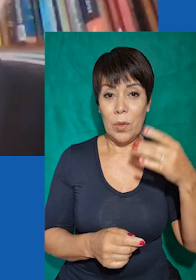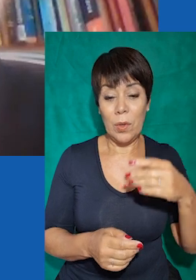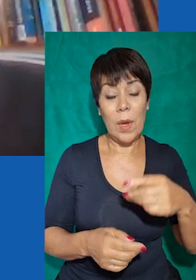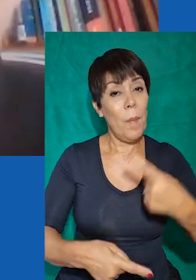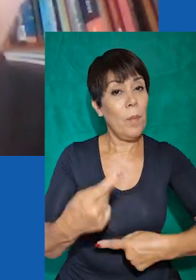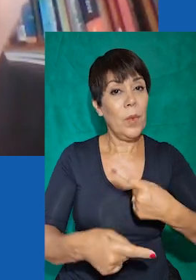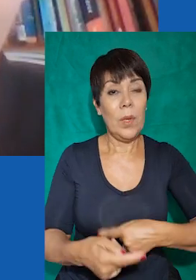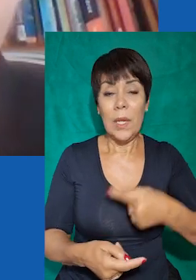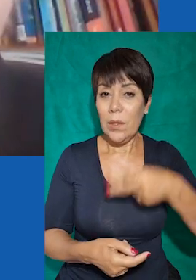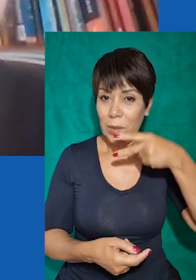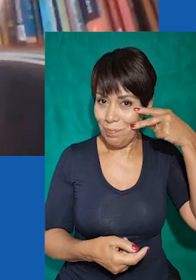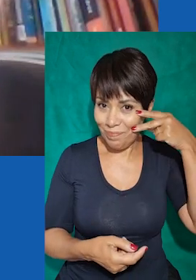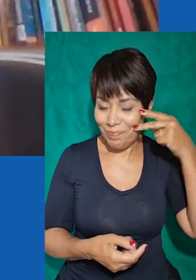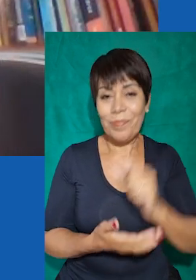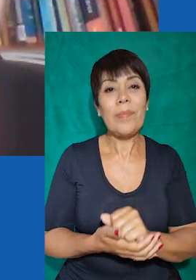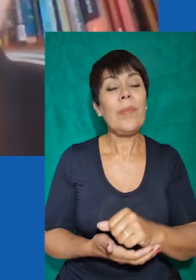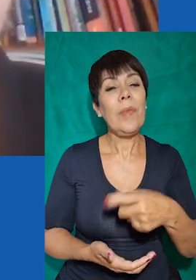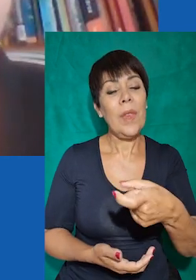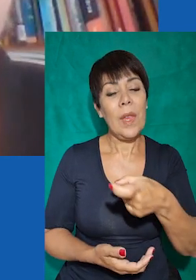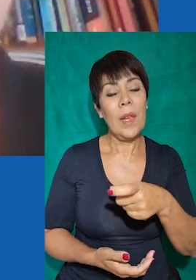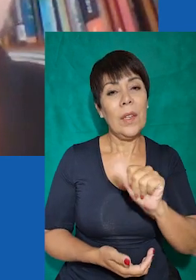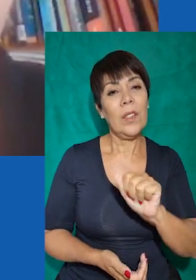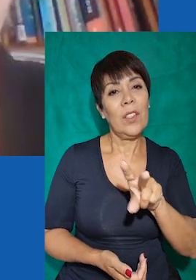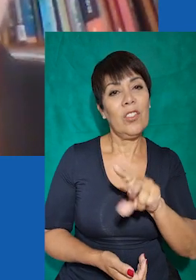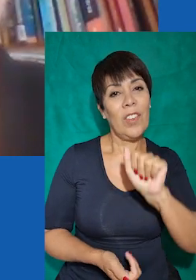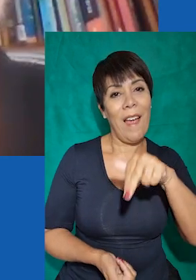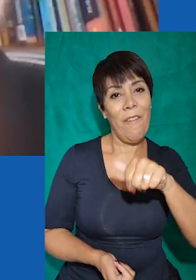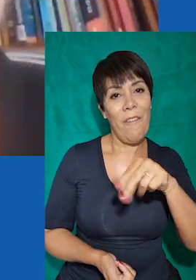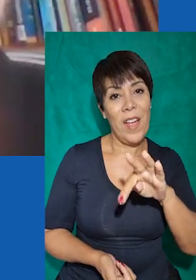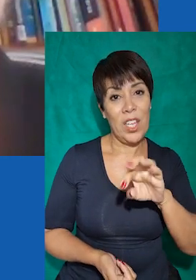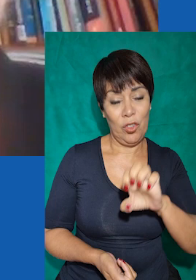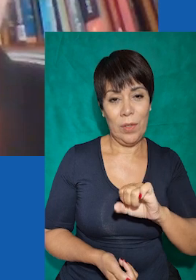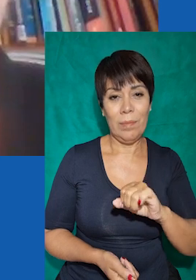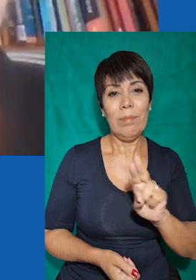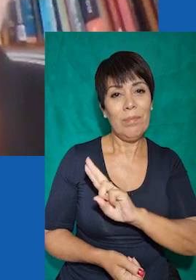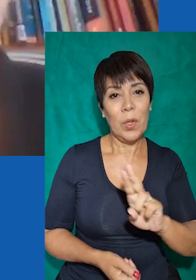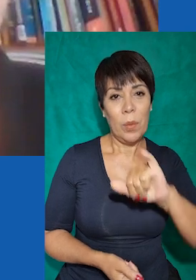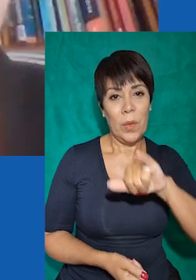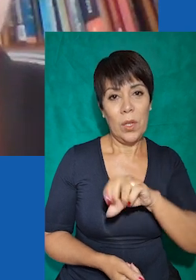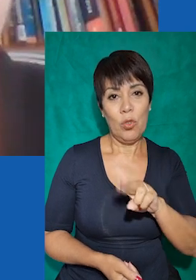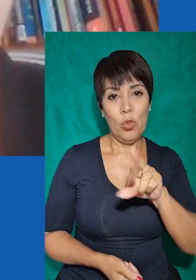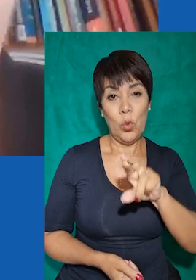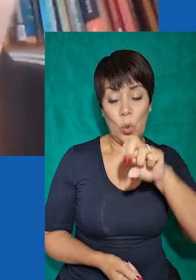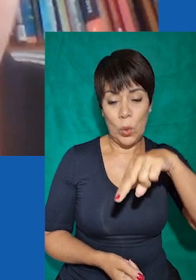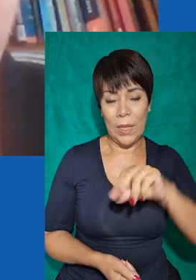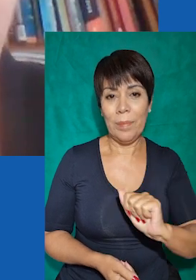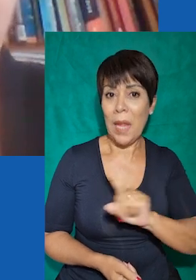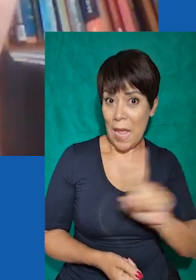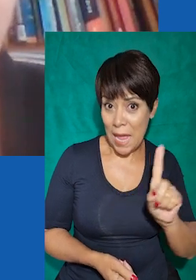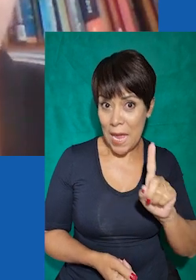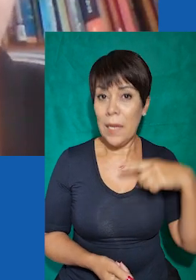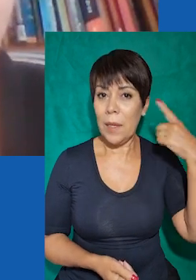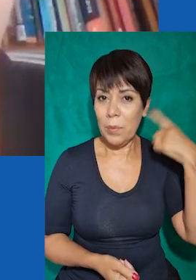Juruna, que não era Juruna, era Chavante, né? E que foi deputado federal de 83 a 87. Ele mal